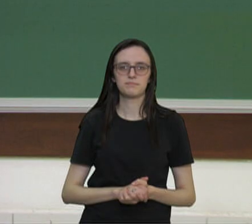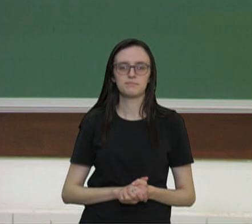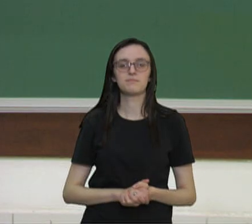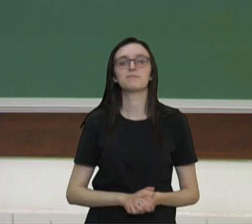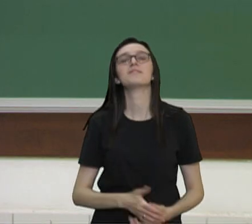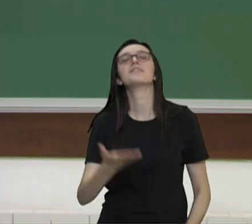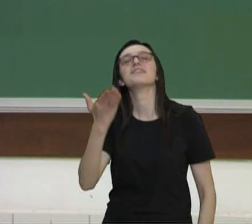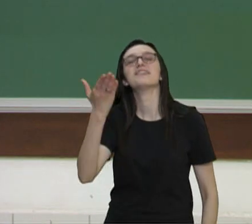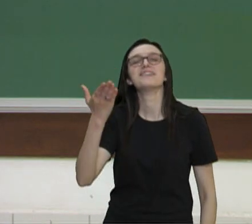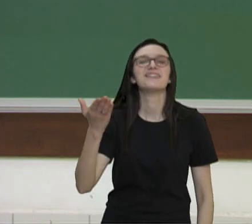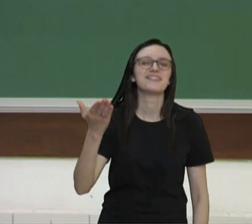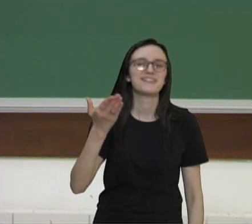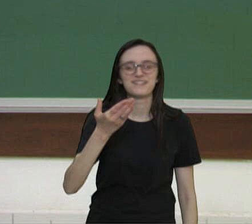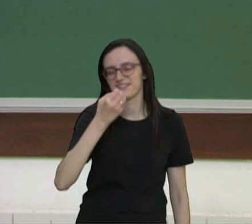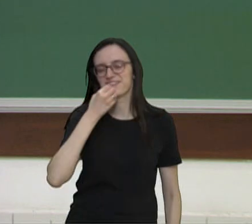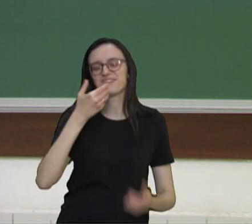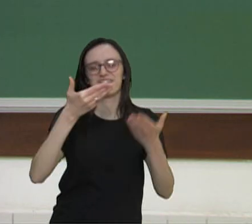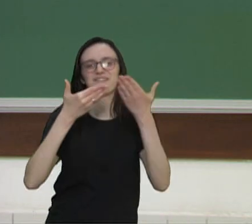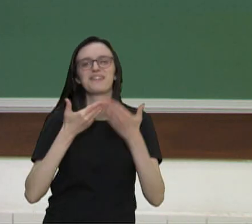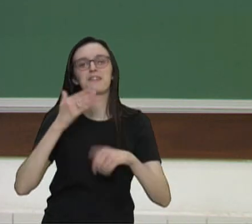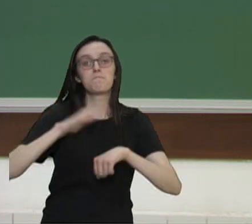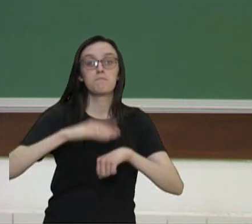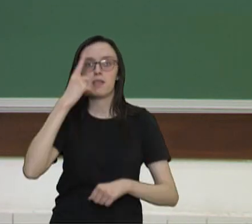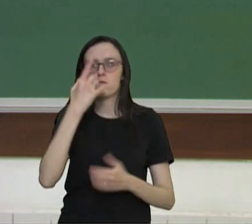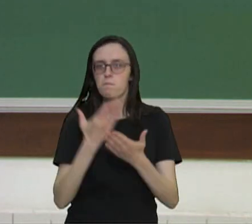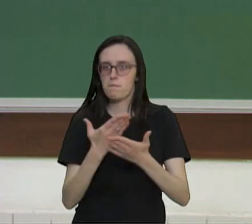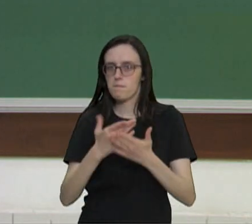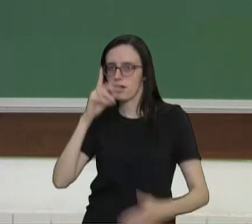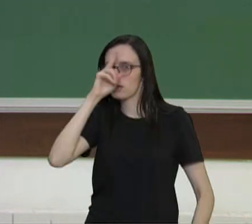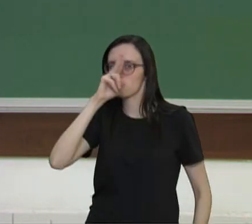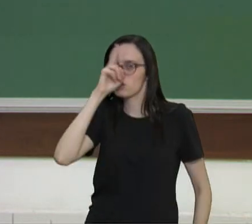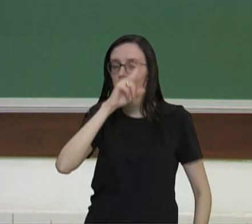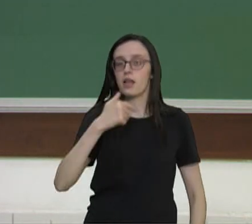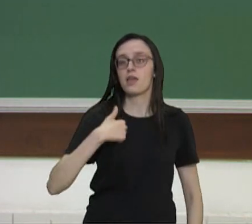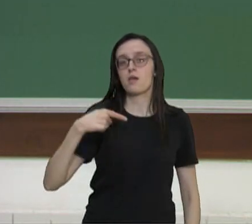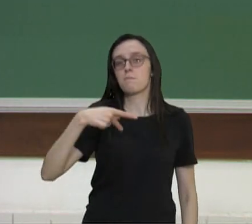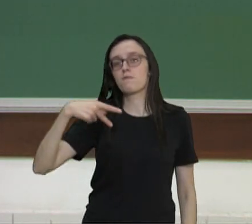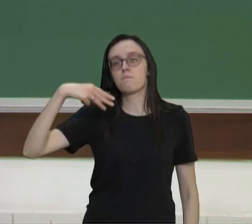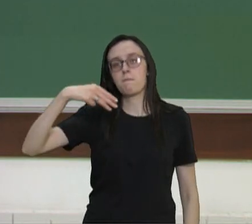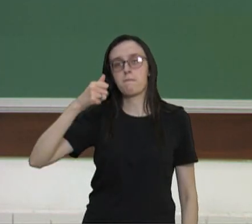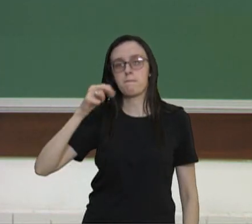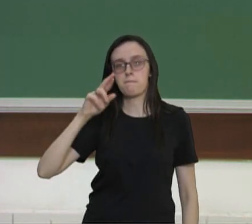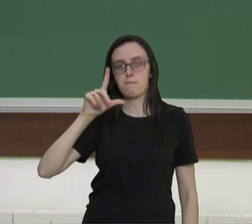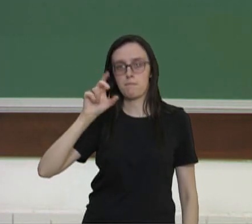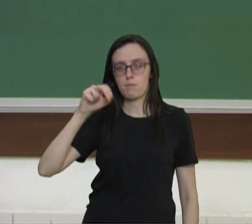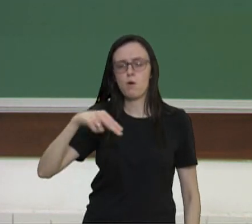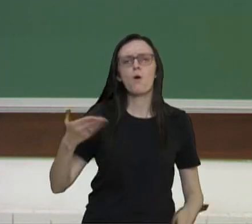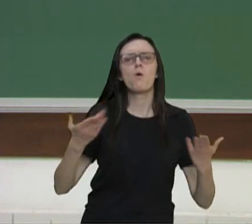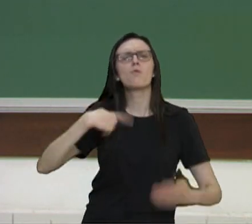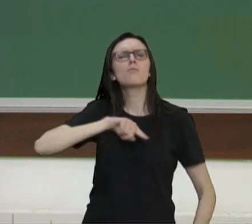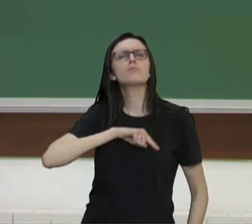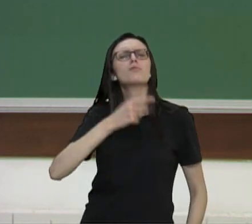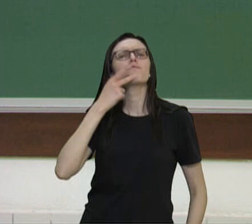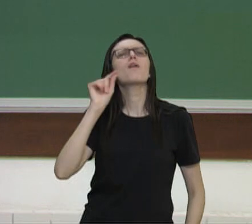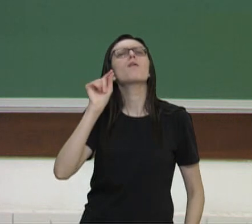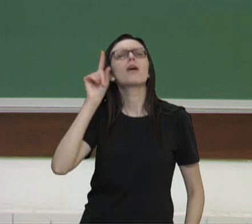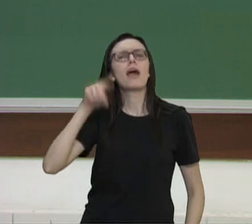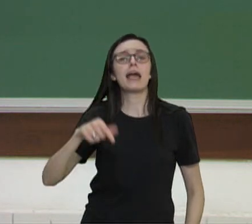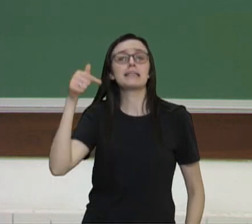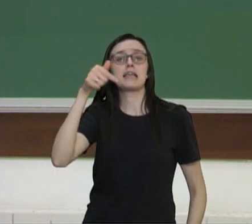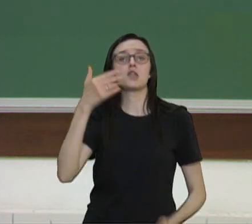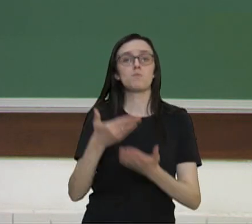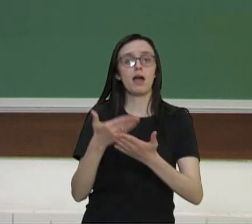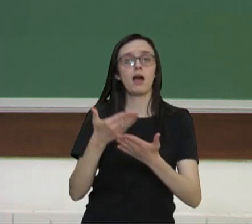E aí, pessoal, bem-vindos a mais uma aula de História. Eu sou o professor Marlon e a gente vem agora para a nossa